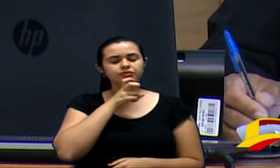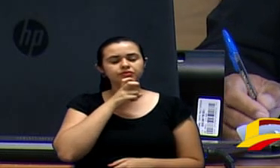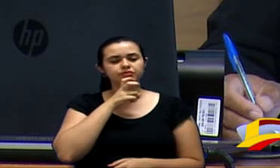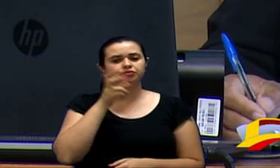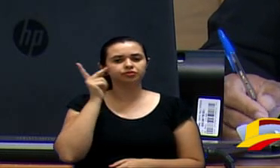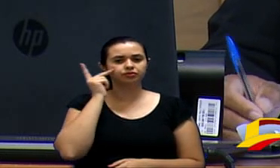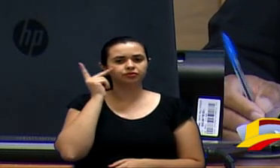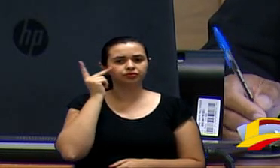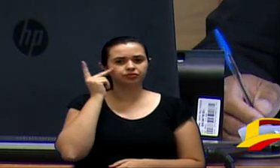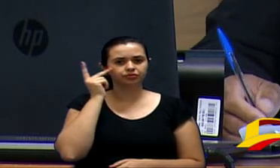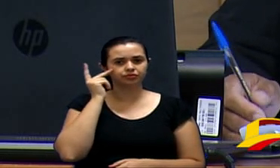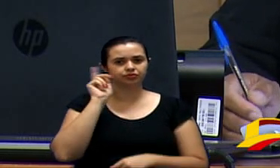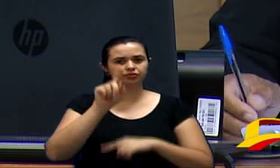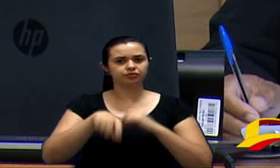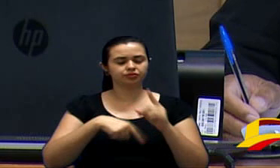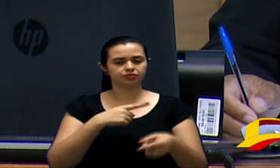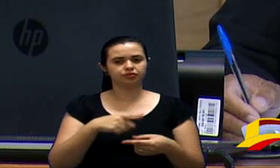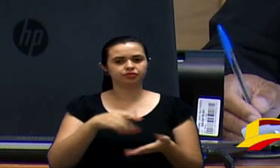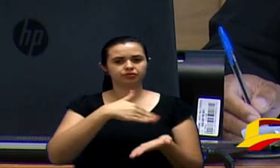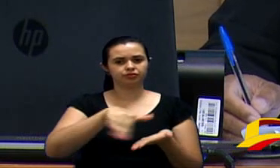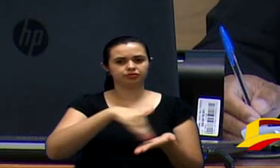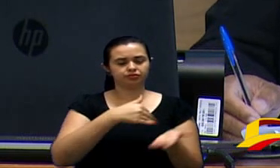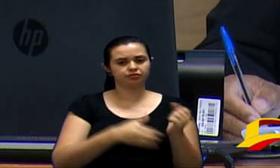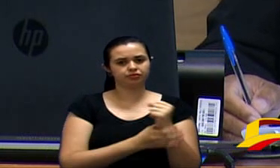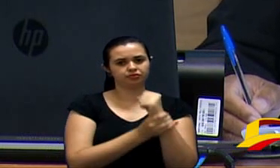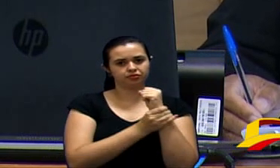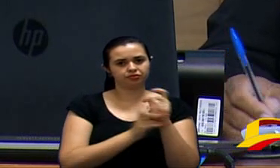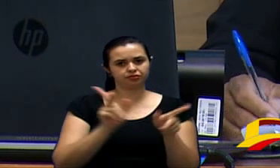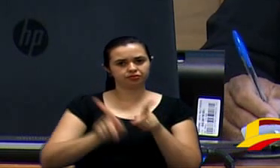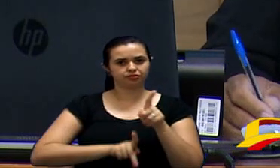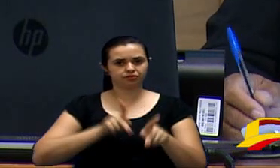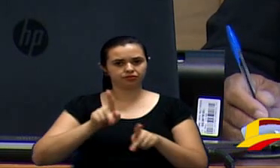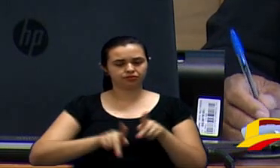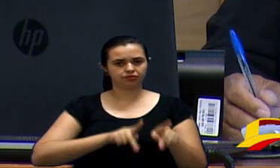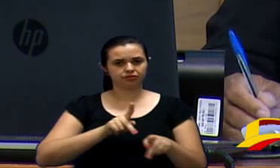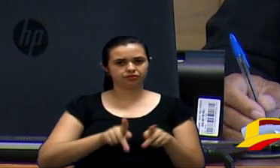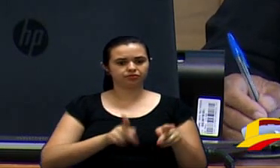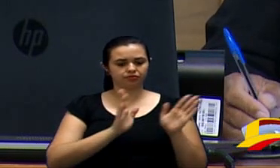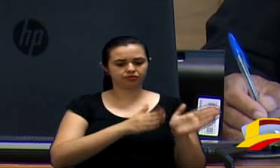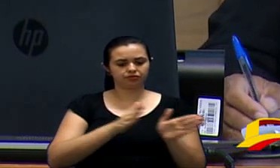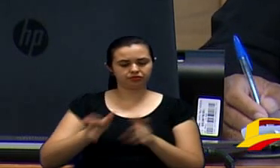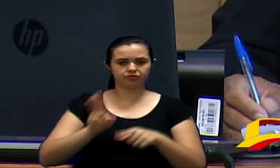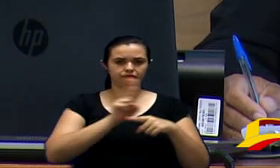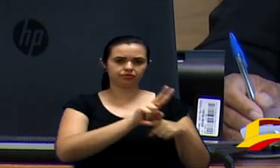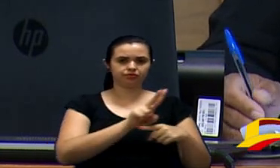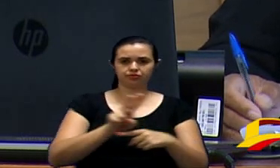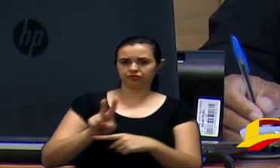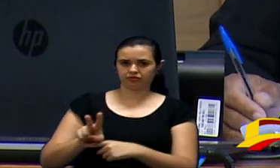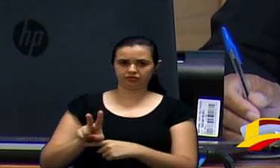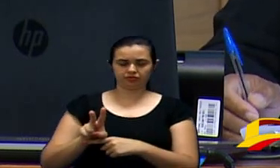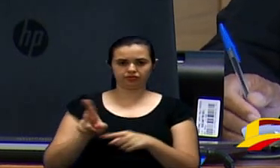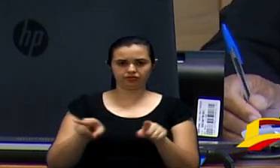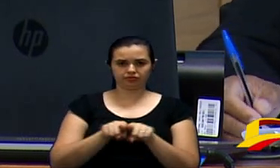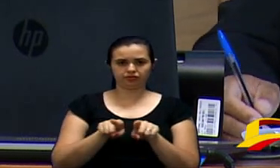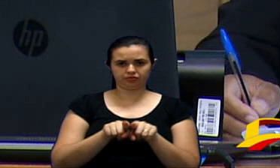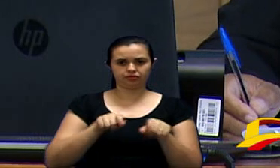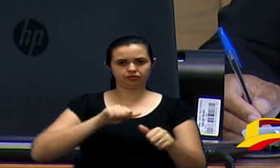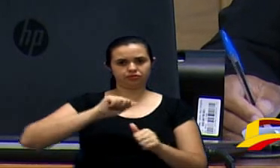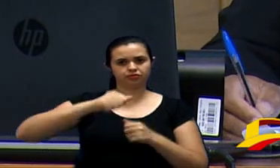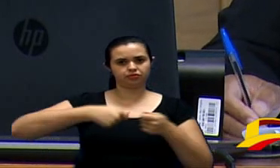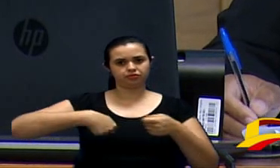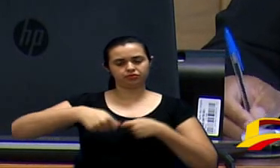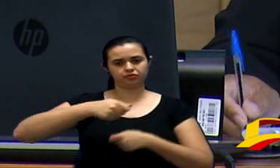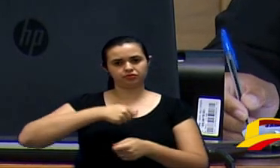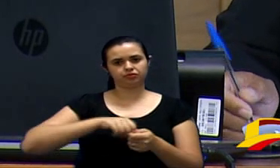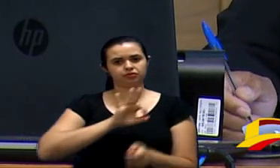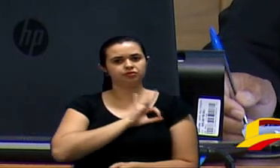Paulo por intermédio da Secretaria de Segurança Pública para delegação de atividades de fiscalização administrativa municipais, a Polícia